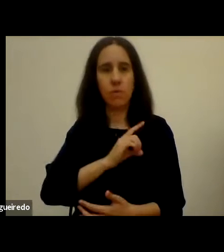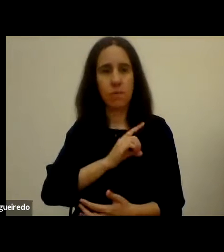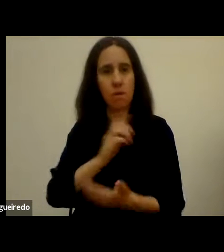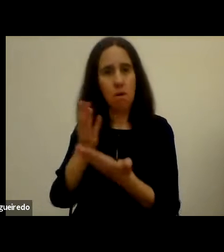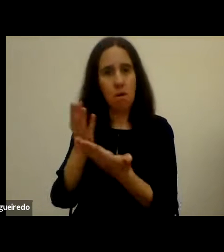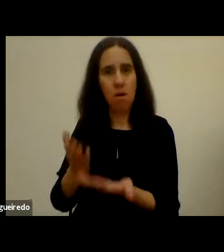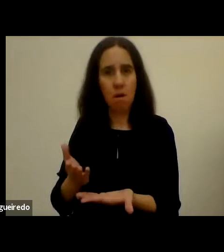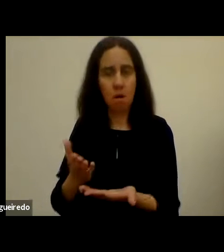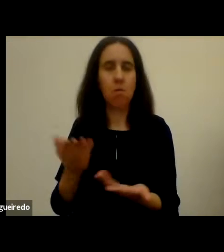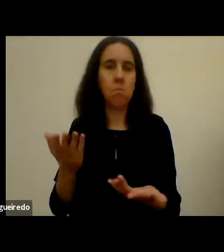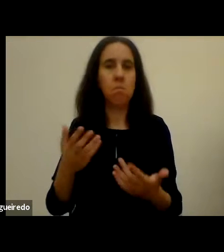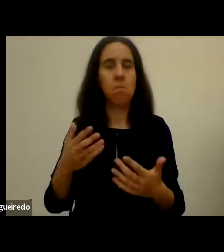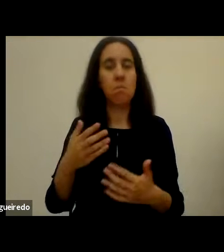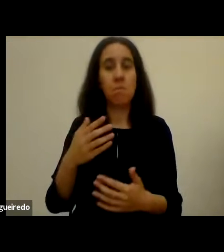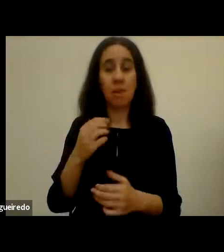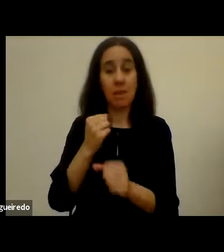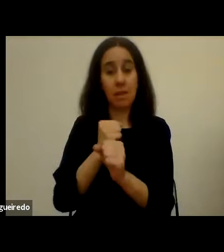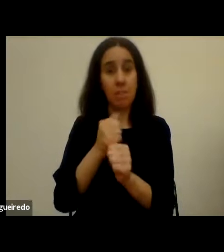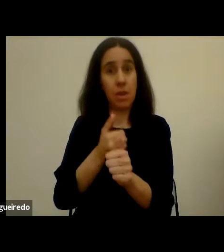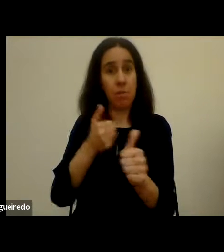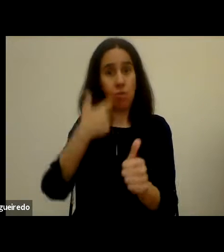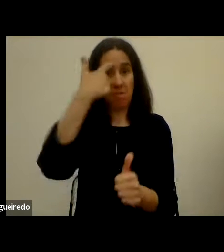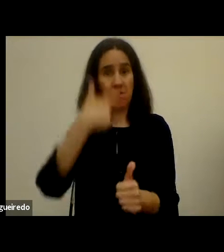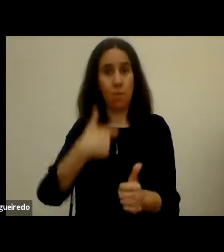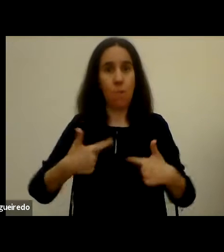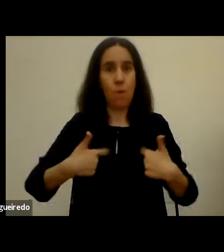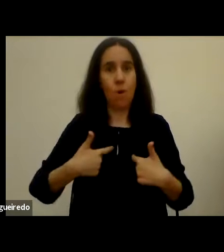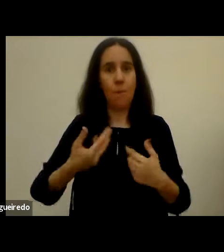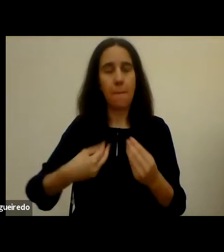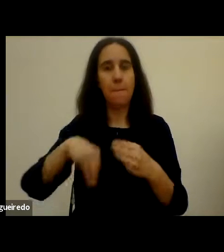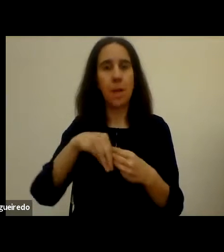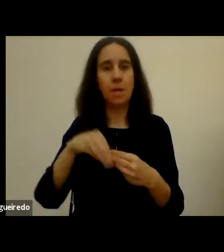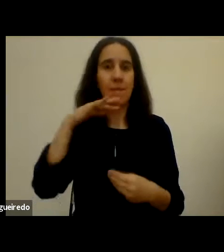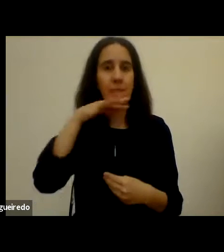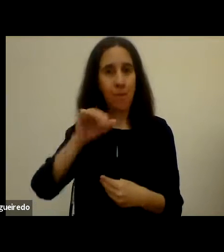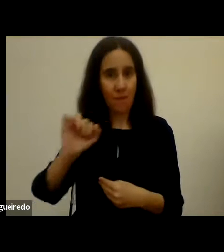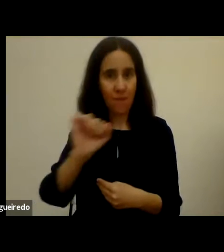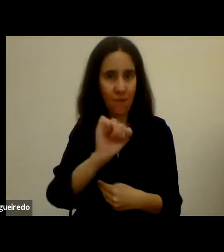privacidade, quer do próprio teletrabalhador, quer da sua própria família.